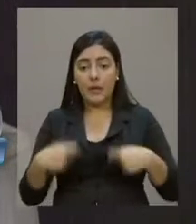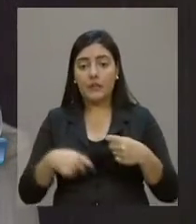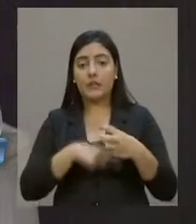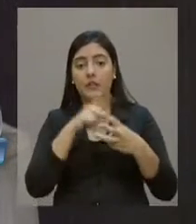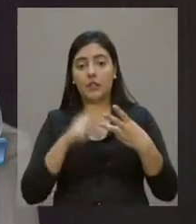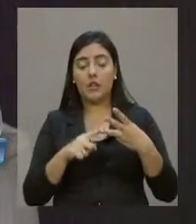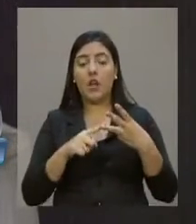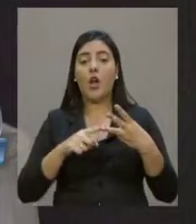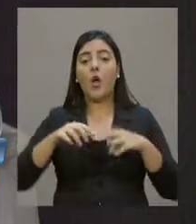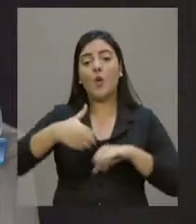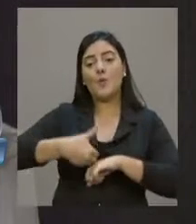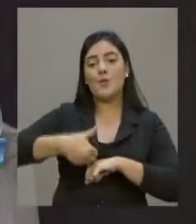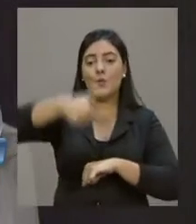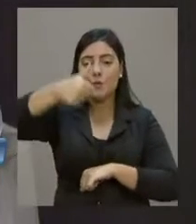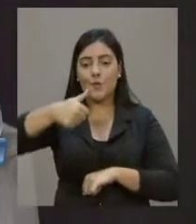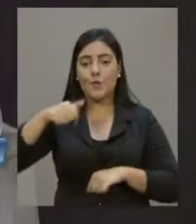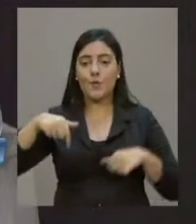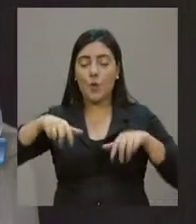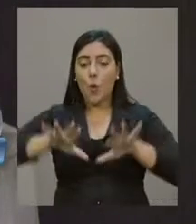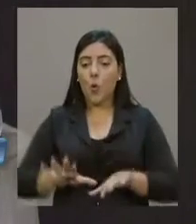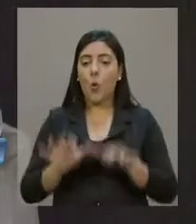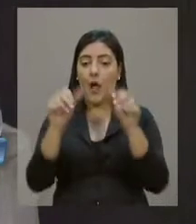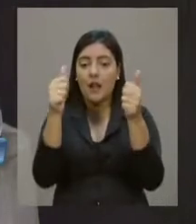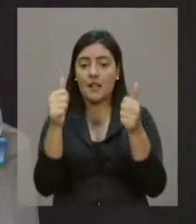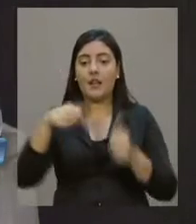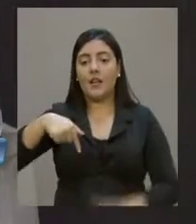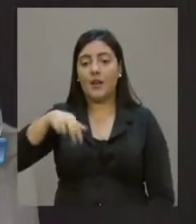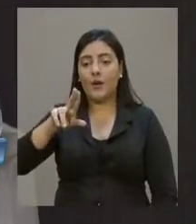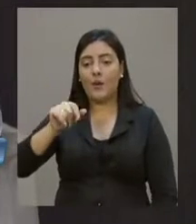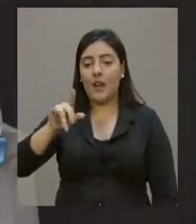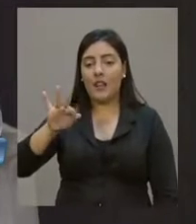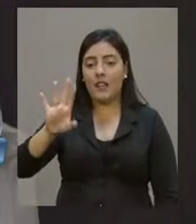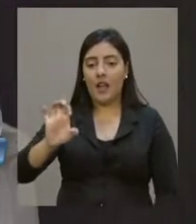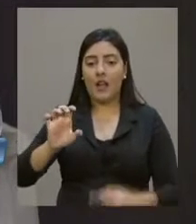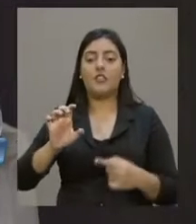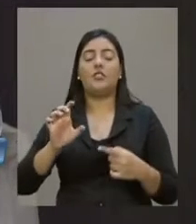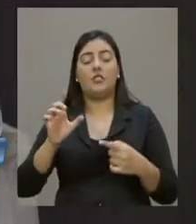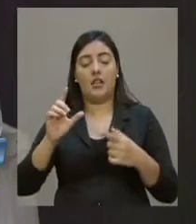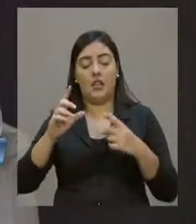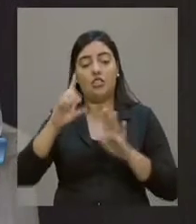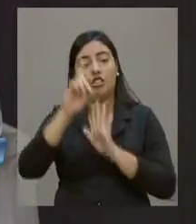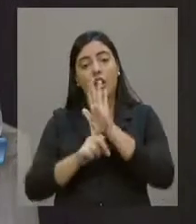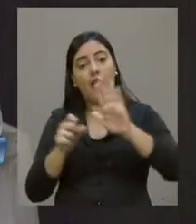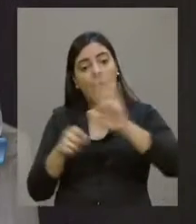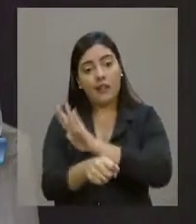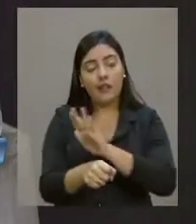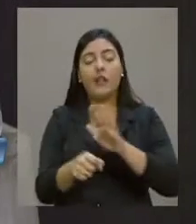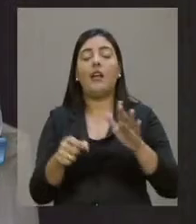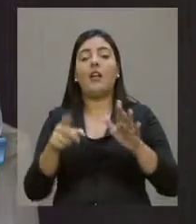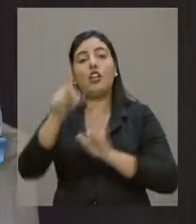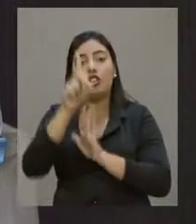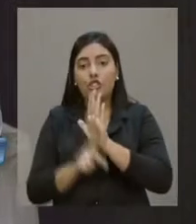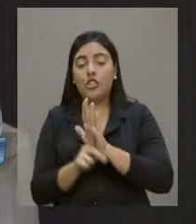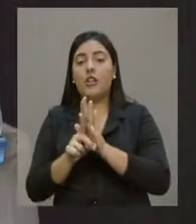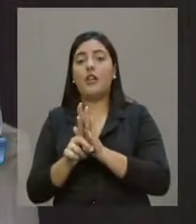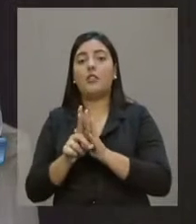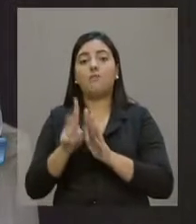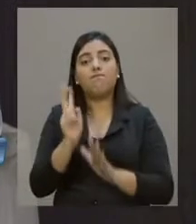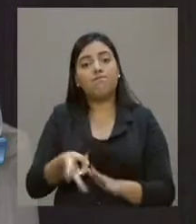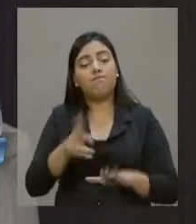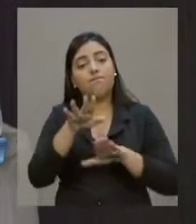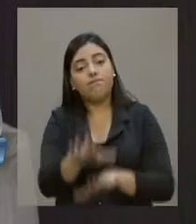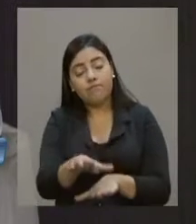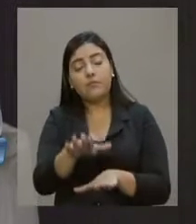direito à qualidade, socialmente referenciada. O direito ao acesso, o direito à permanência, o direito à